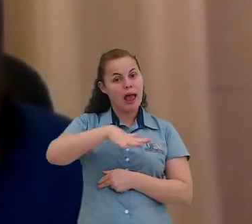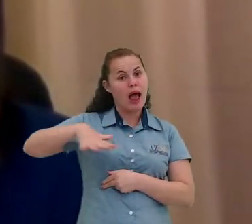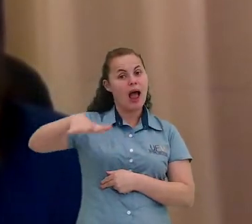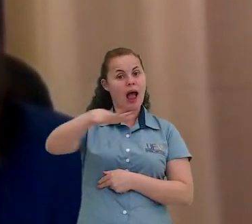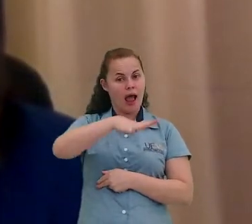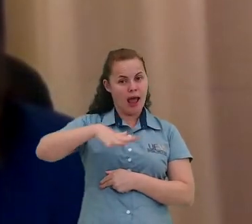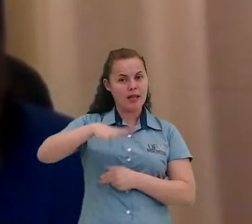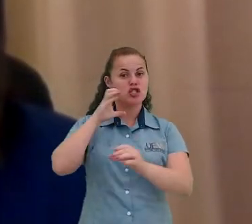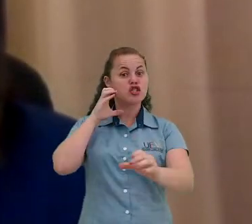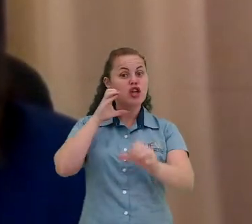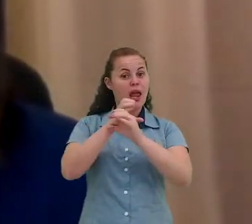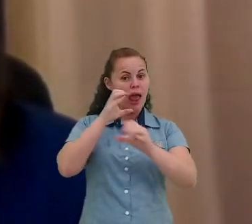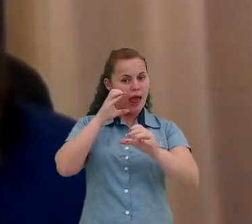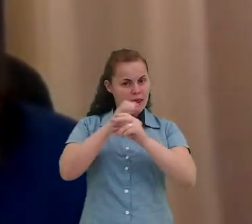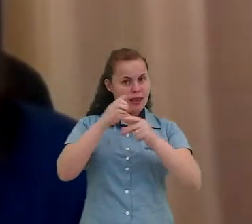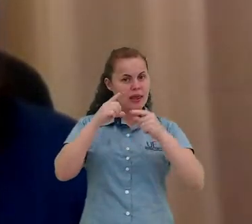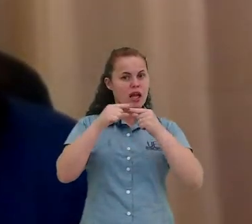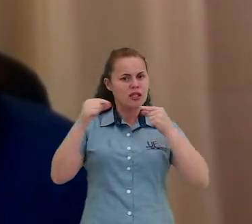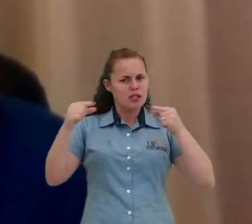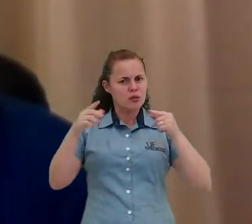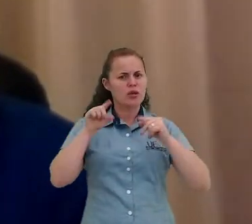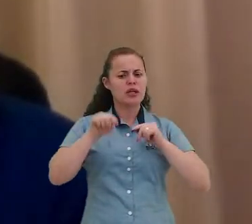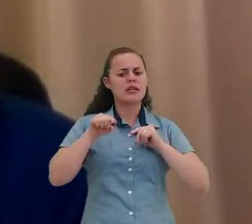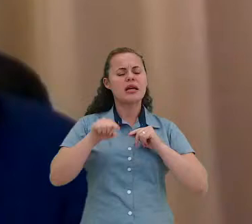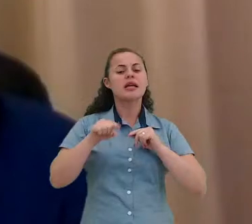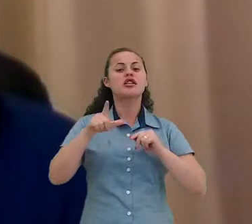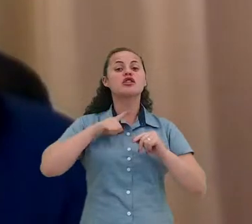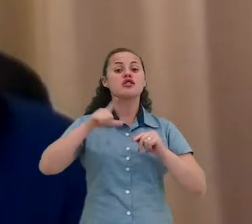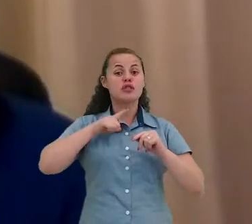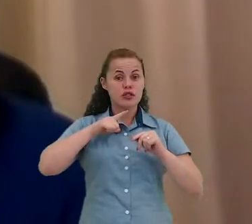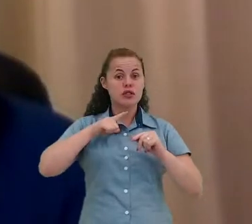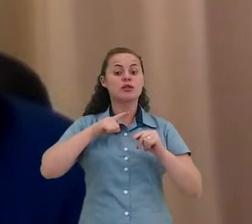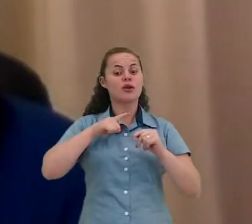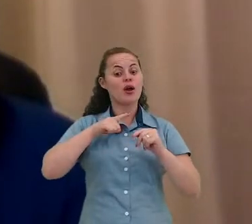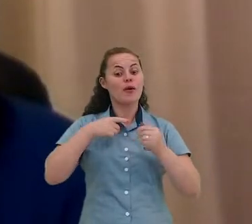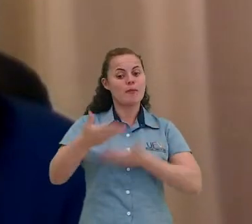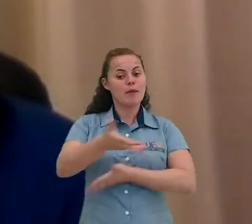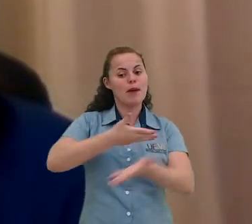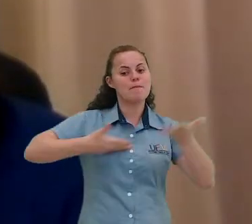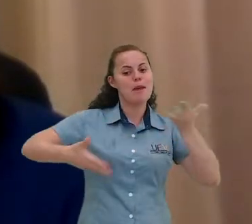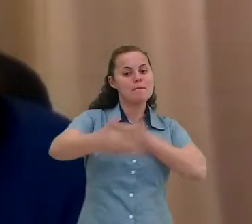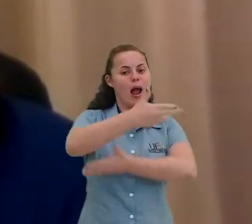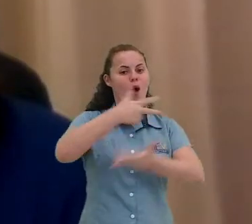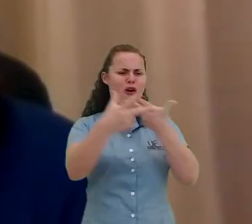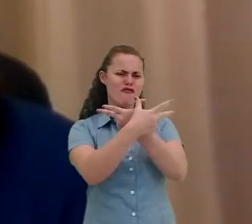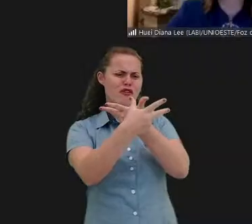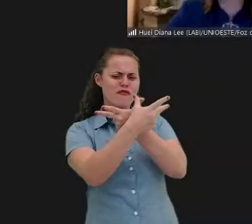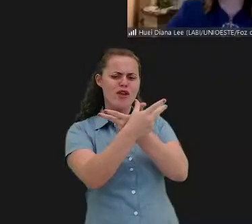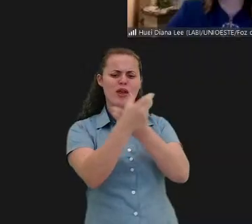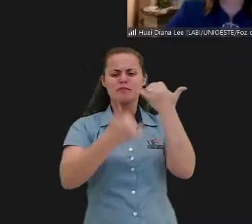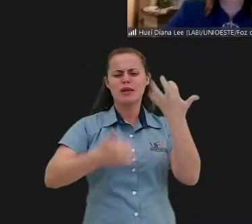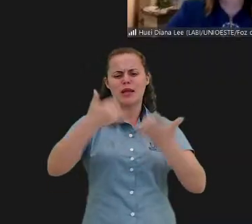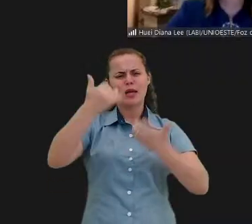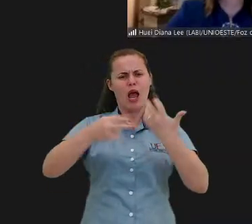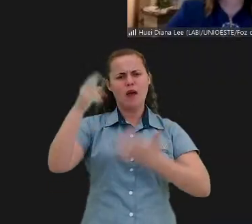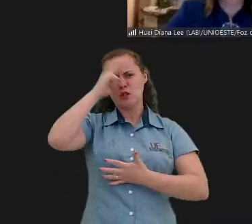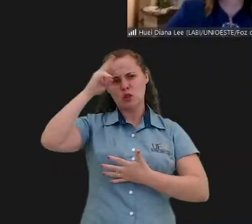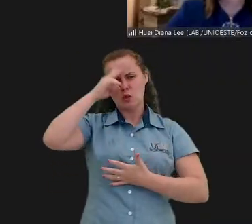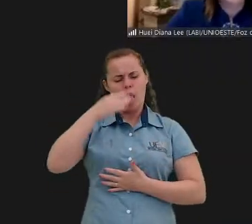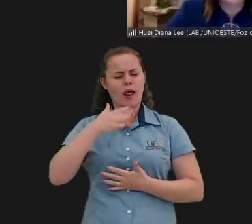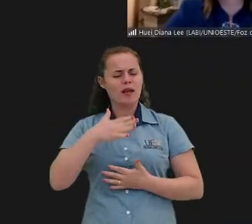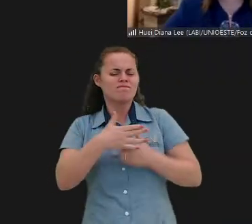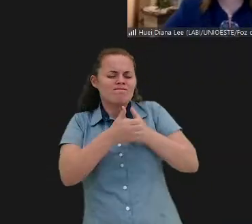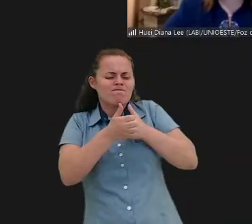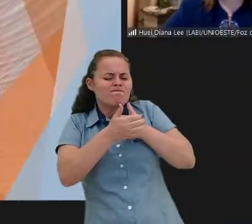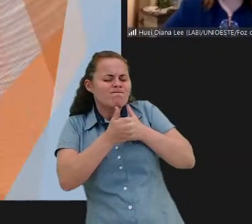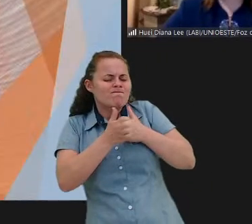agrícola e tinha colaborações com a Universidade de Viçosa, sempre falava com muito carinho sobre. Portanto,